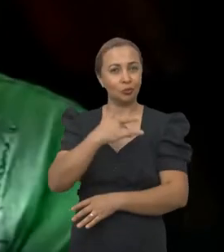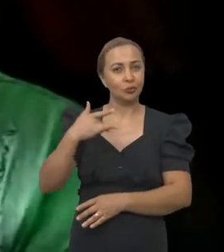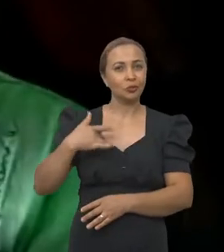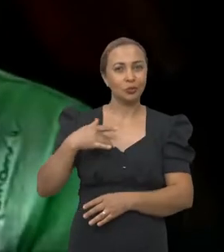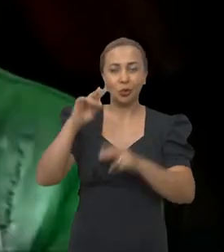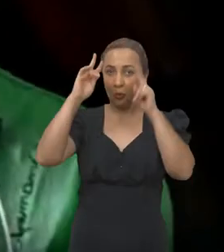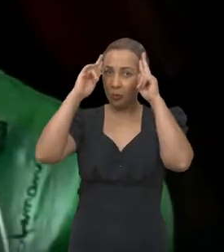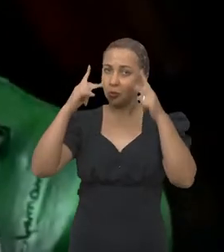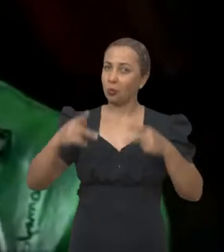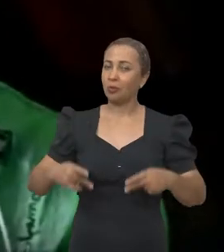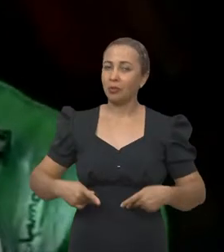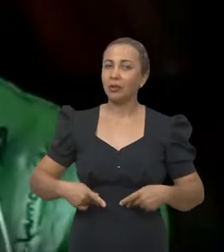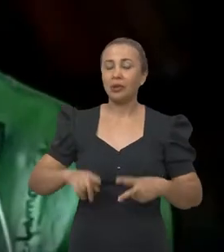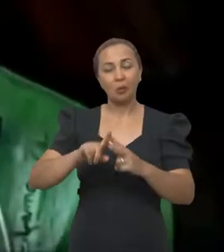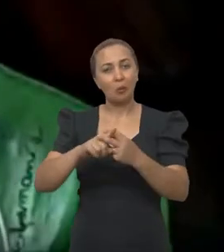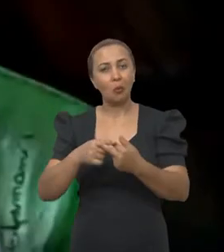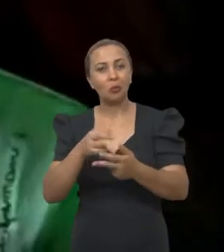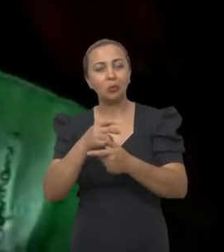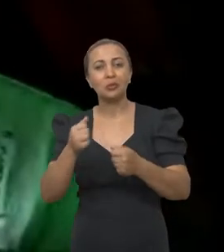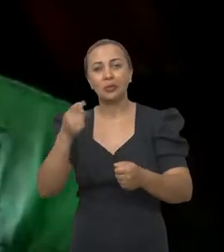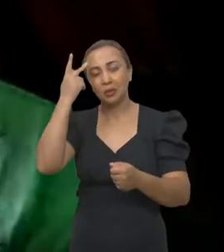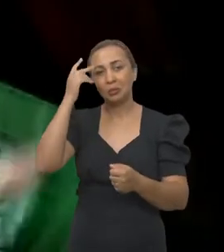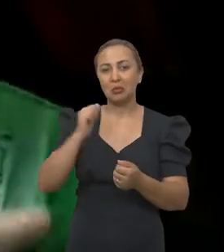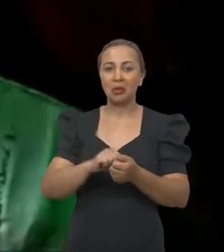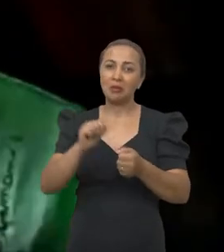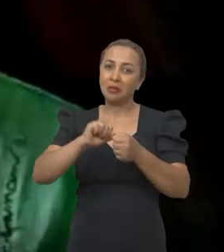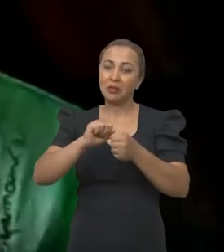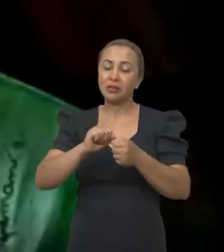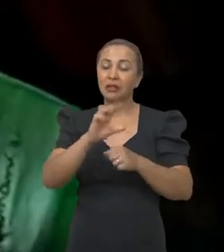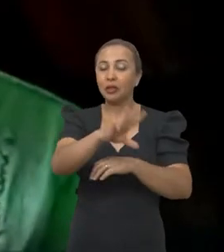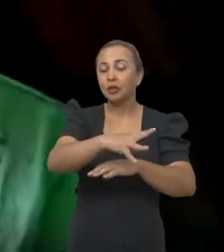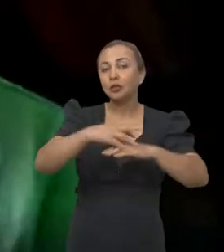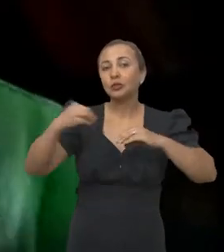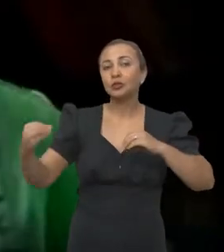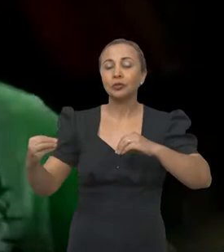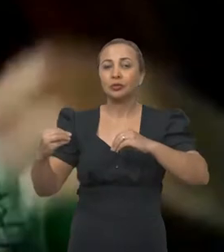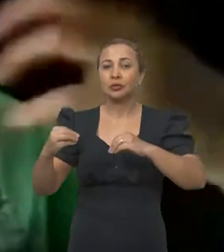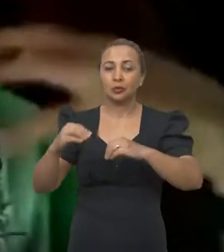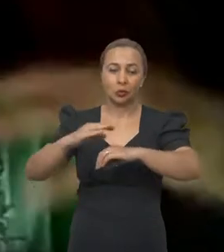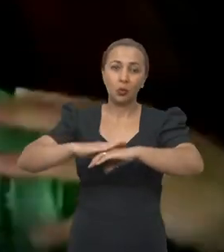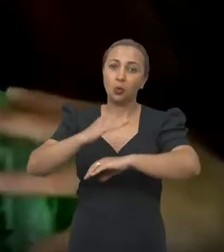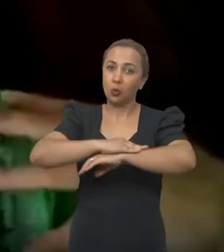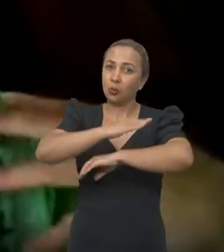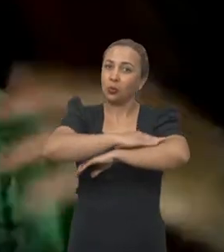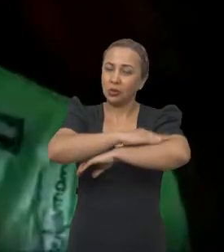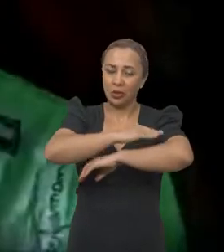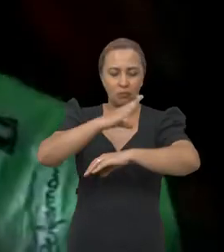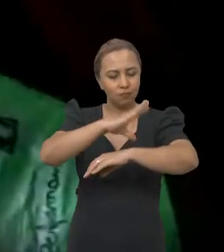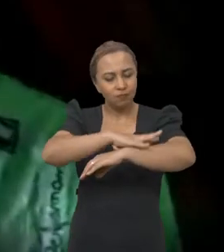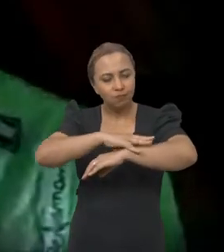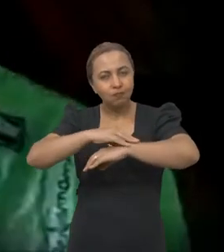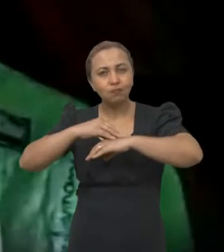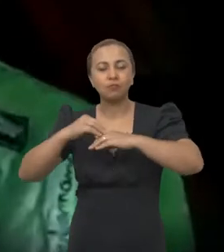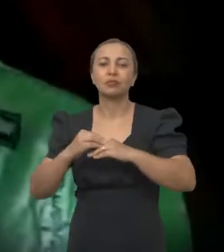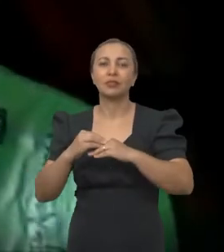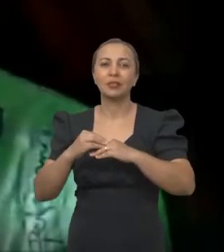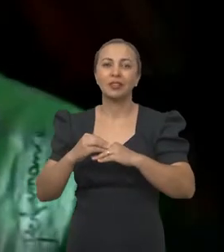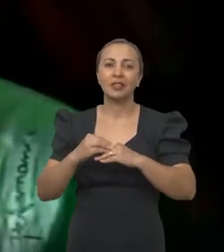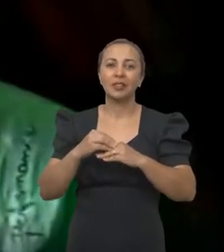e medicamentos que possam ser produzidos a partir de substâncias que o rápidas produtos na sua perna